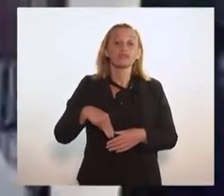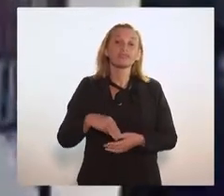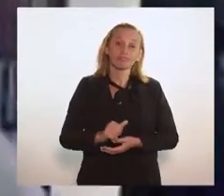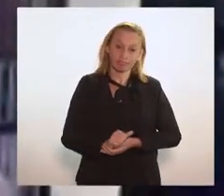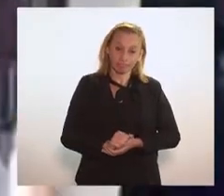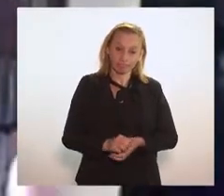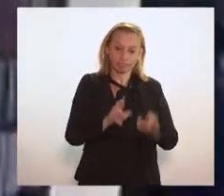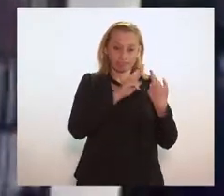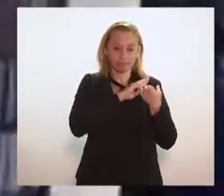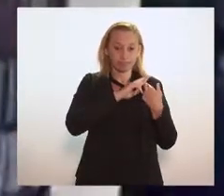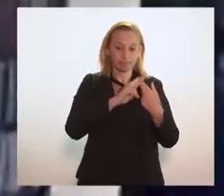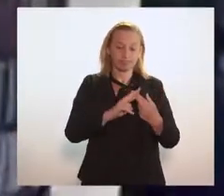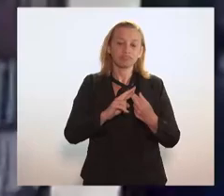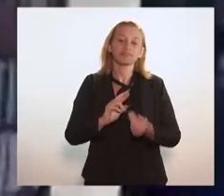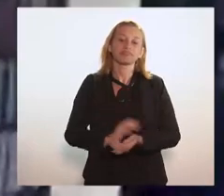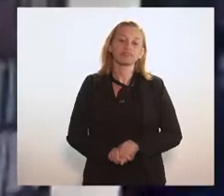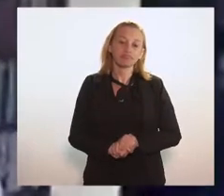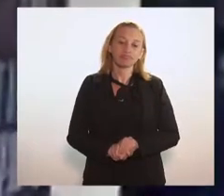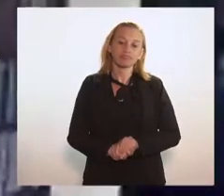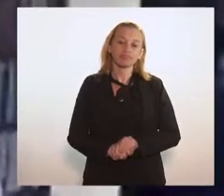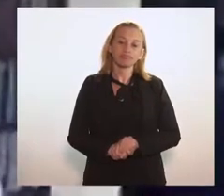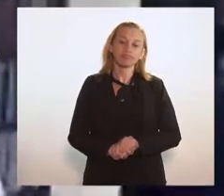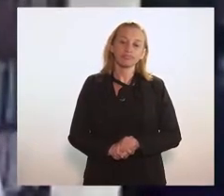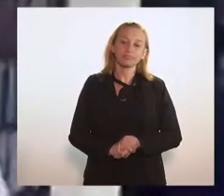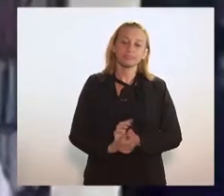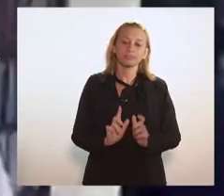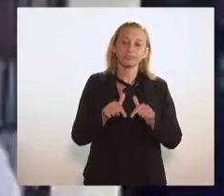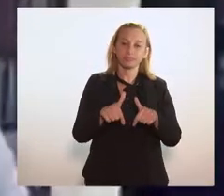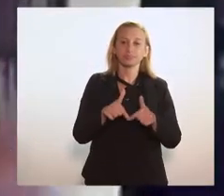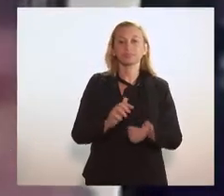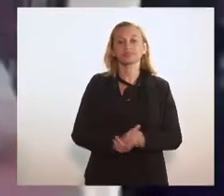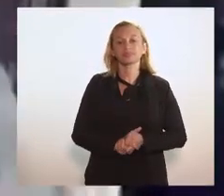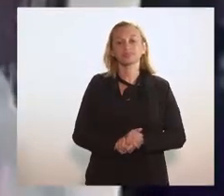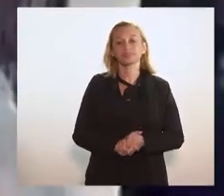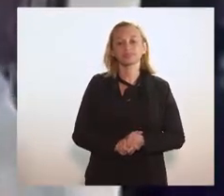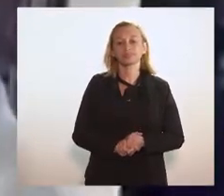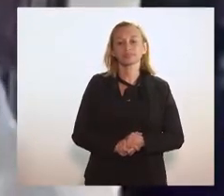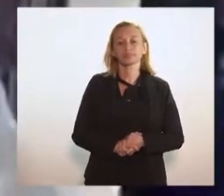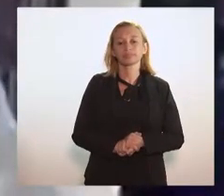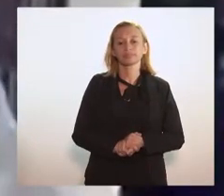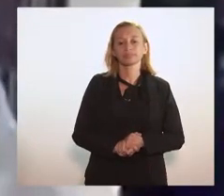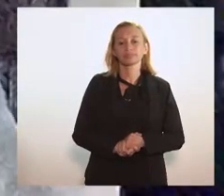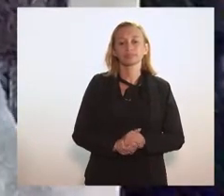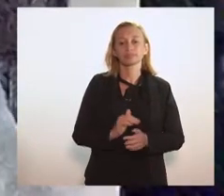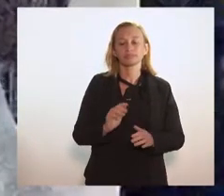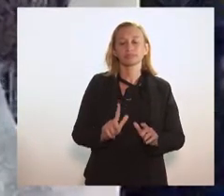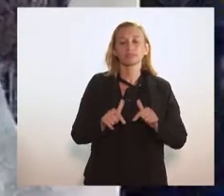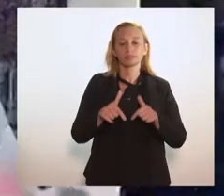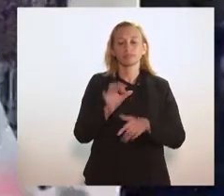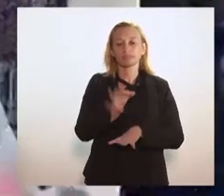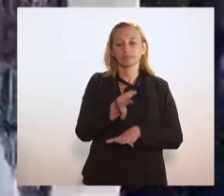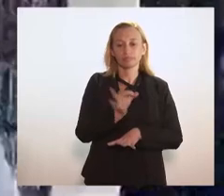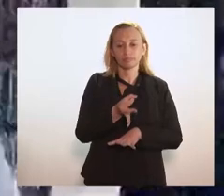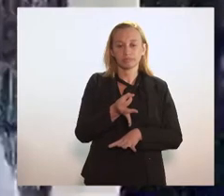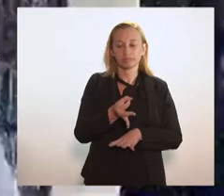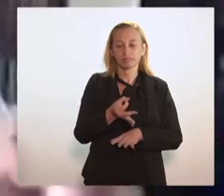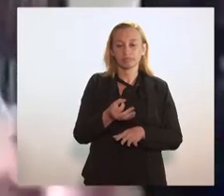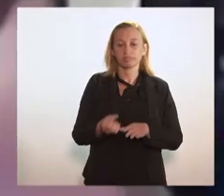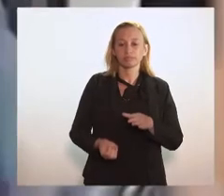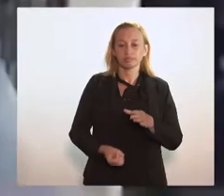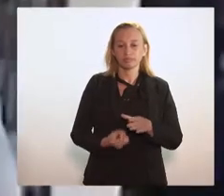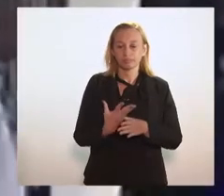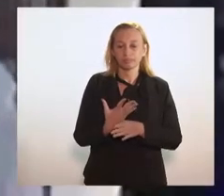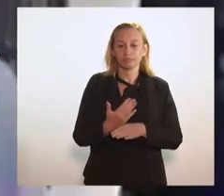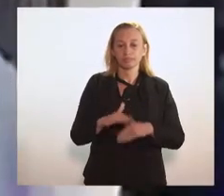seja responsável por colocá-la no dinamismo necessário e suficiente para a promoção